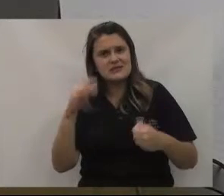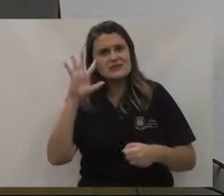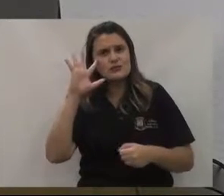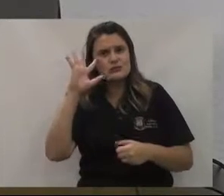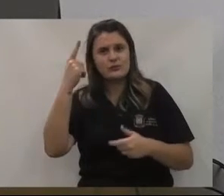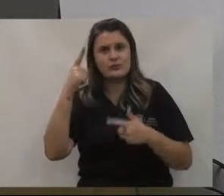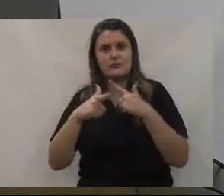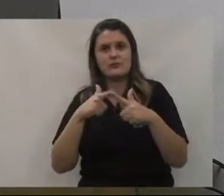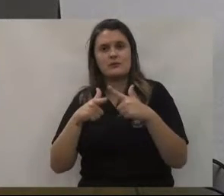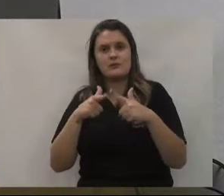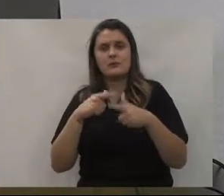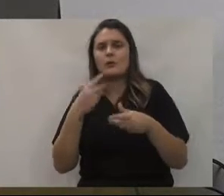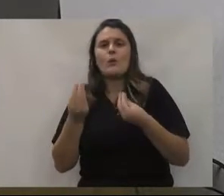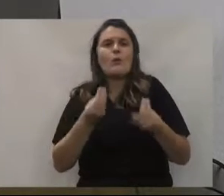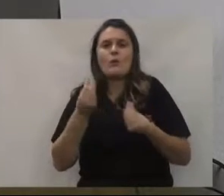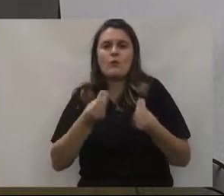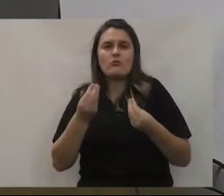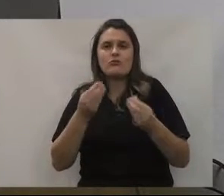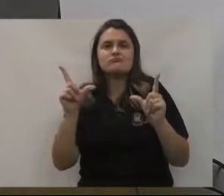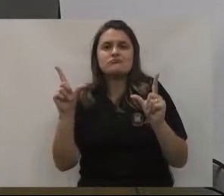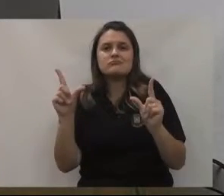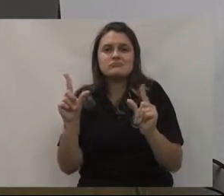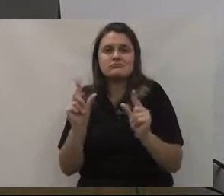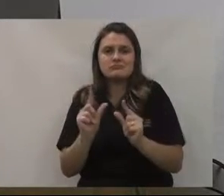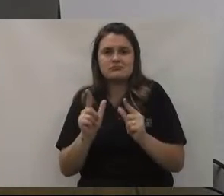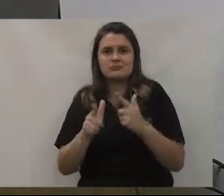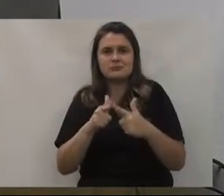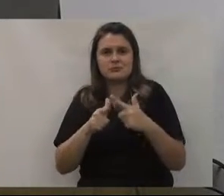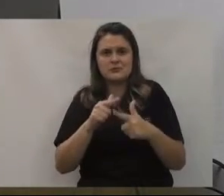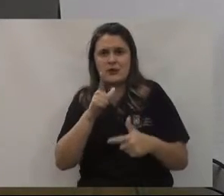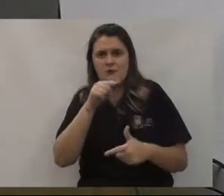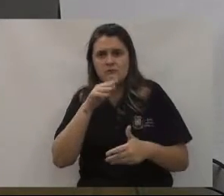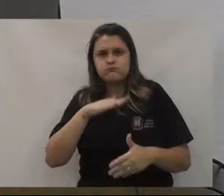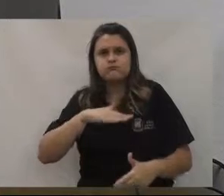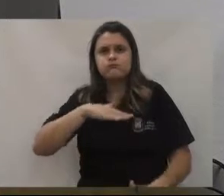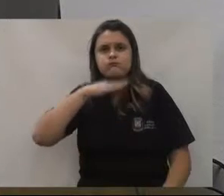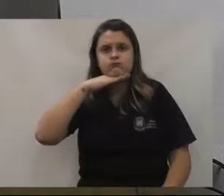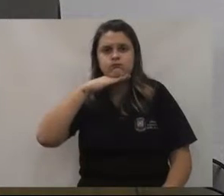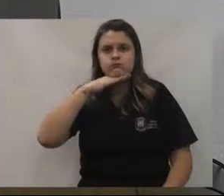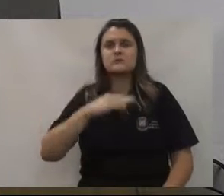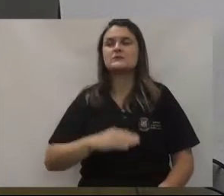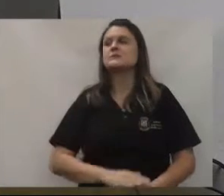problema. Como podemos amenizar as enchentes?